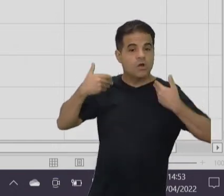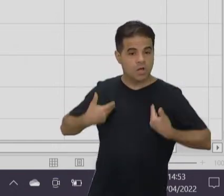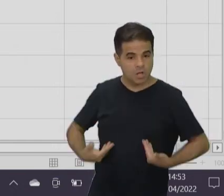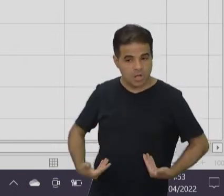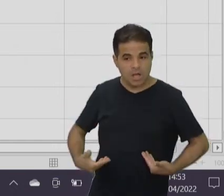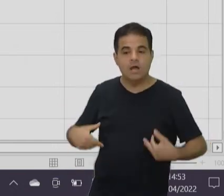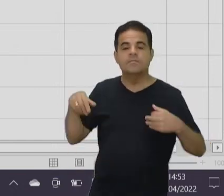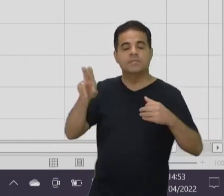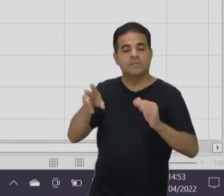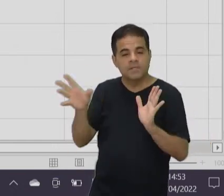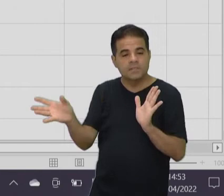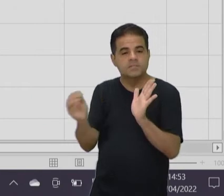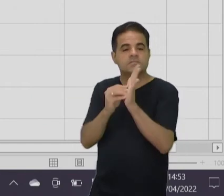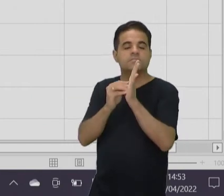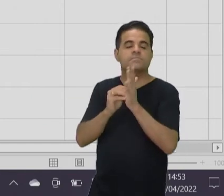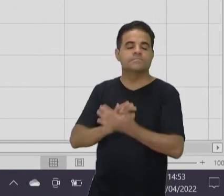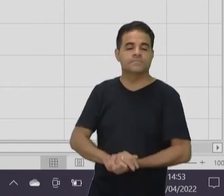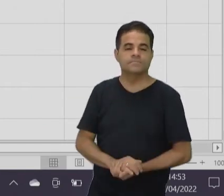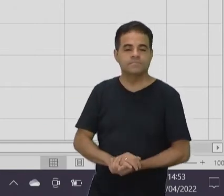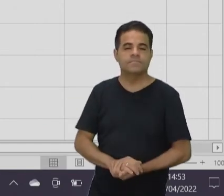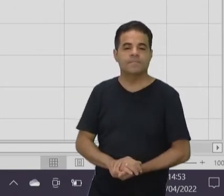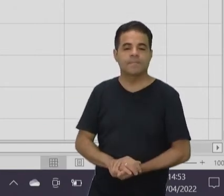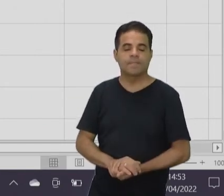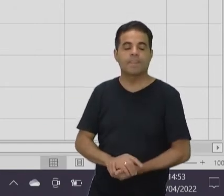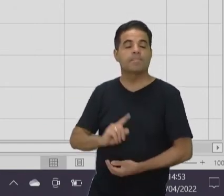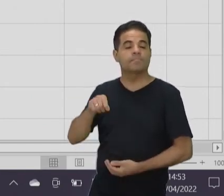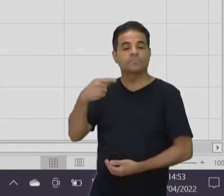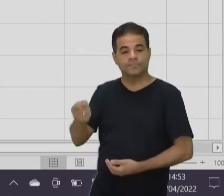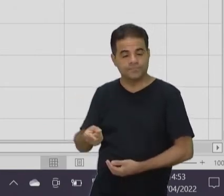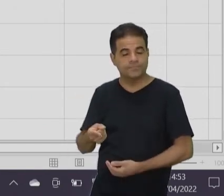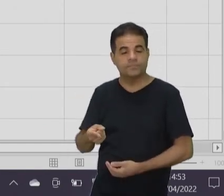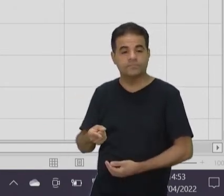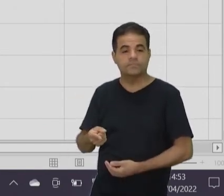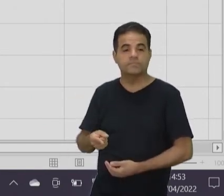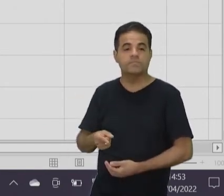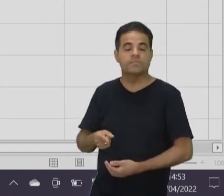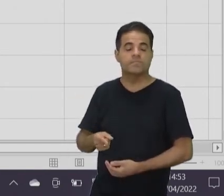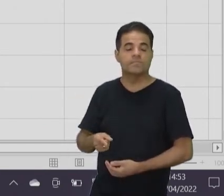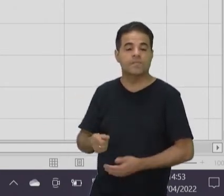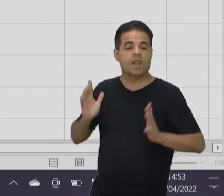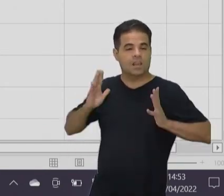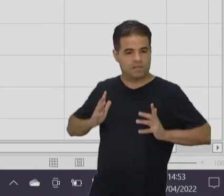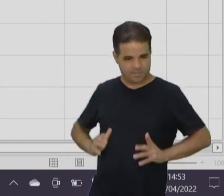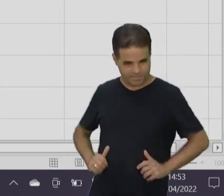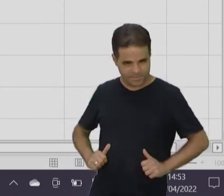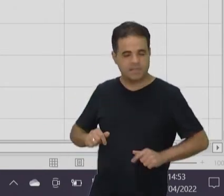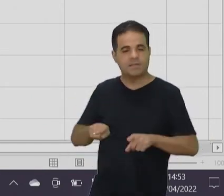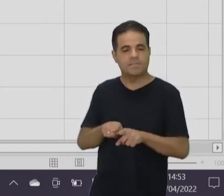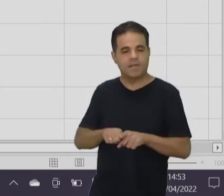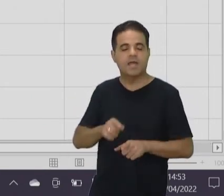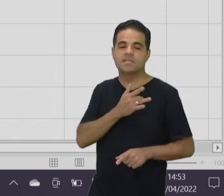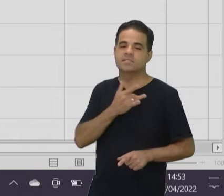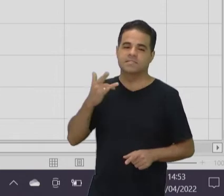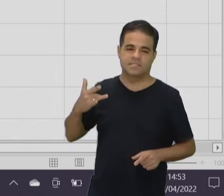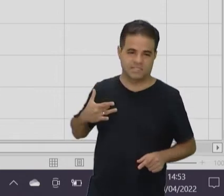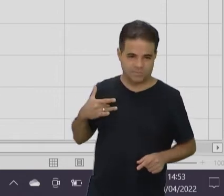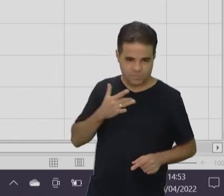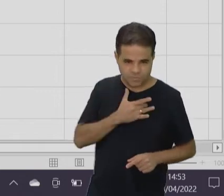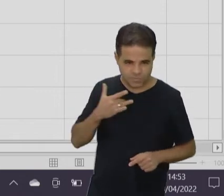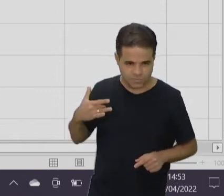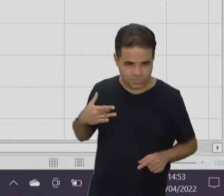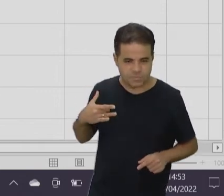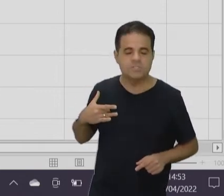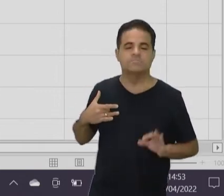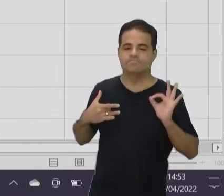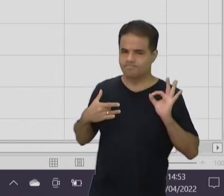eu coloquei. Vestuário. E depois eu coloquei mais higiene e saúde. saúde. Tem acento, vestuário eu já arrumo. Higiene e